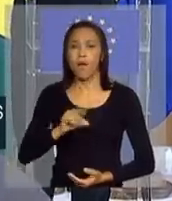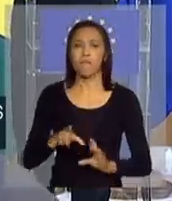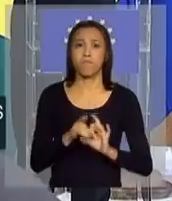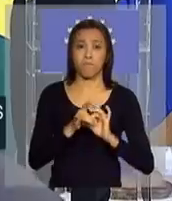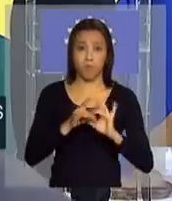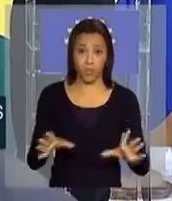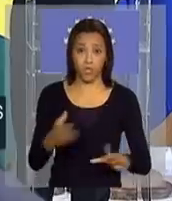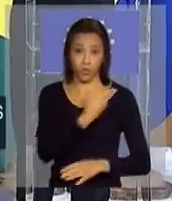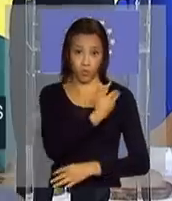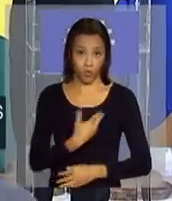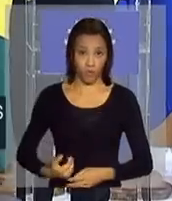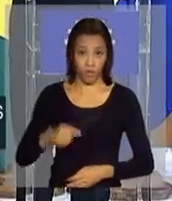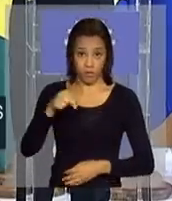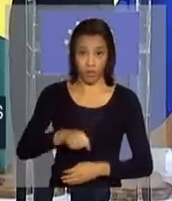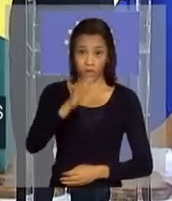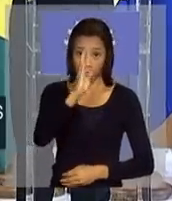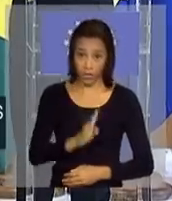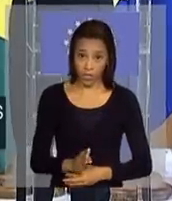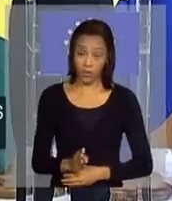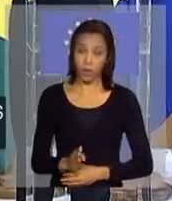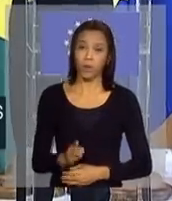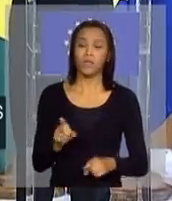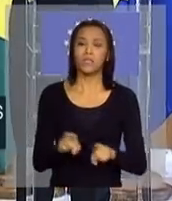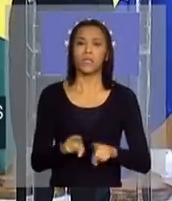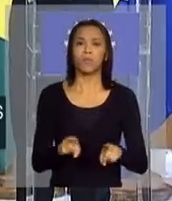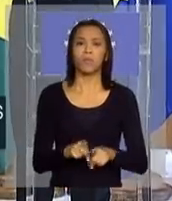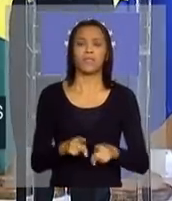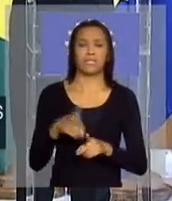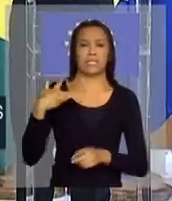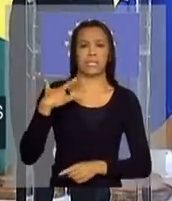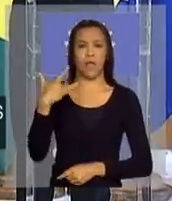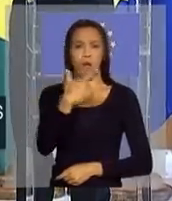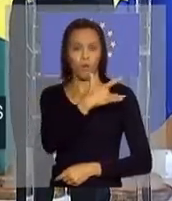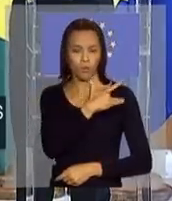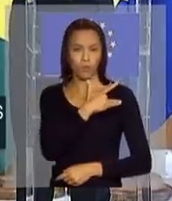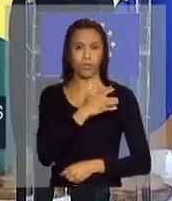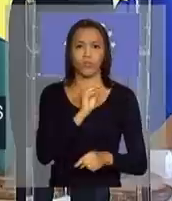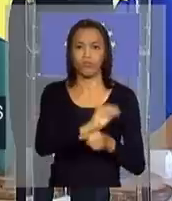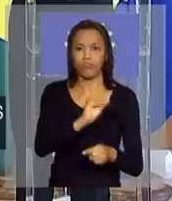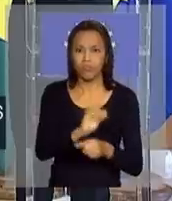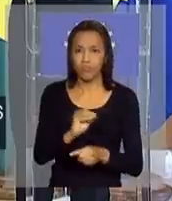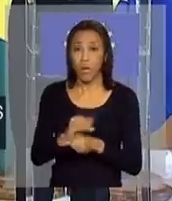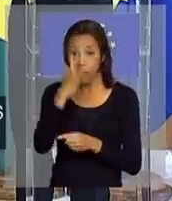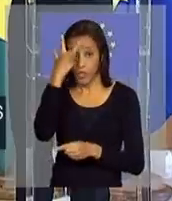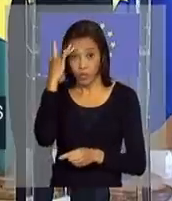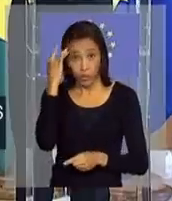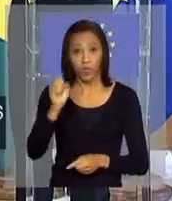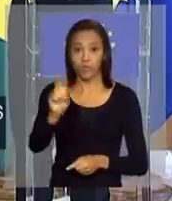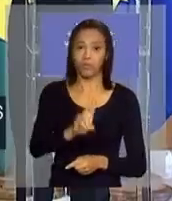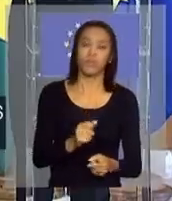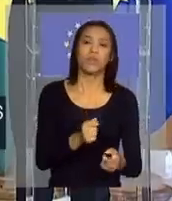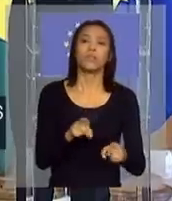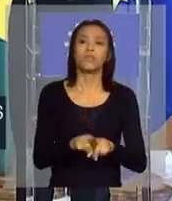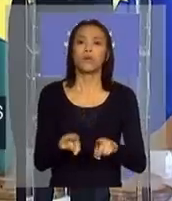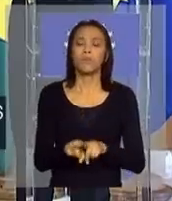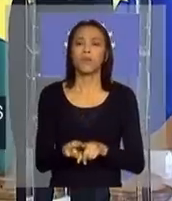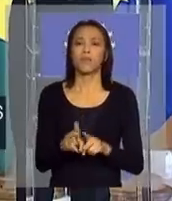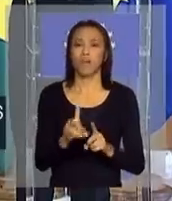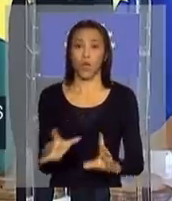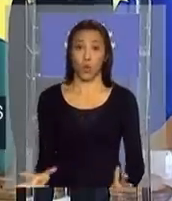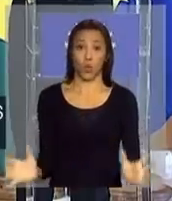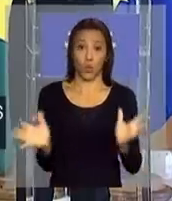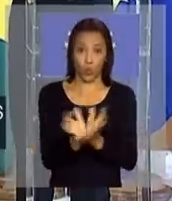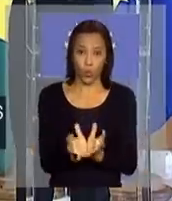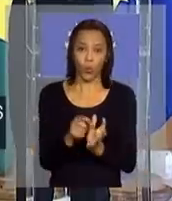governo brasileiro e à Diretoria-Geral de Saúde e Proteção do Consumidor da Comissão Europeia constituir grupo